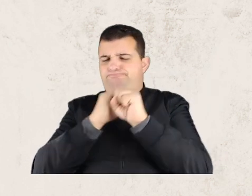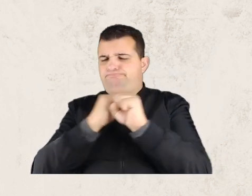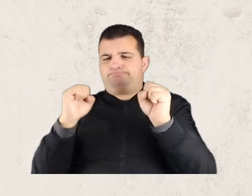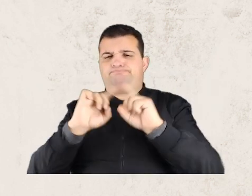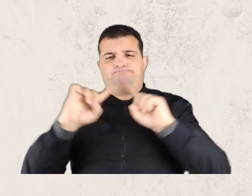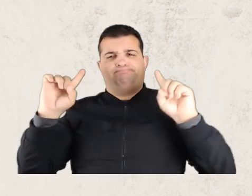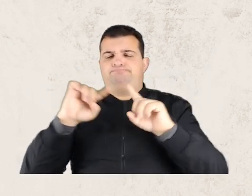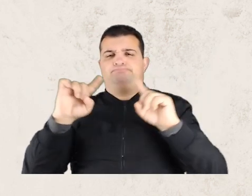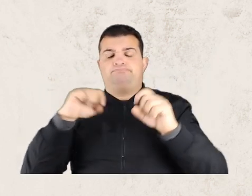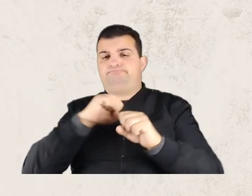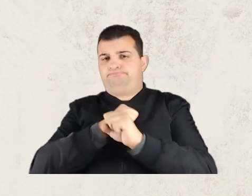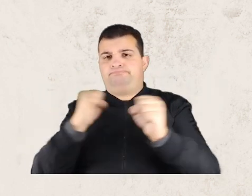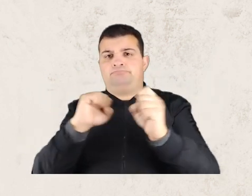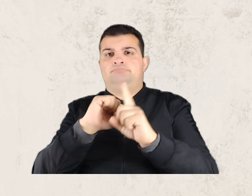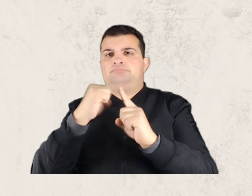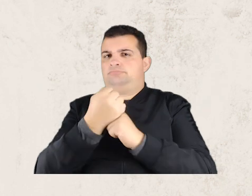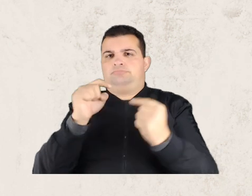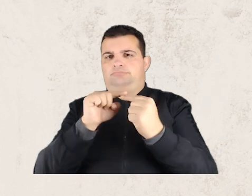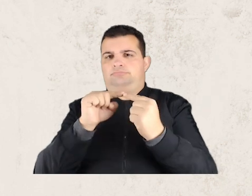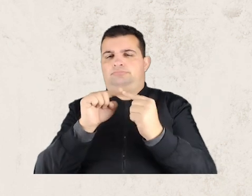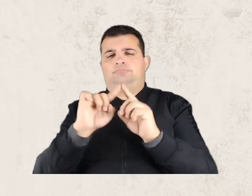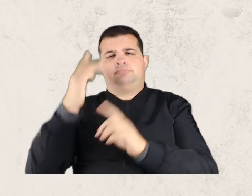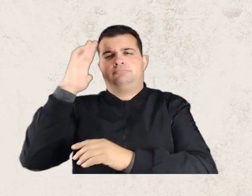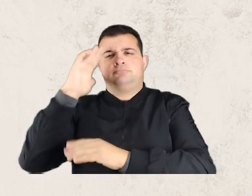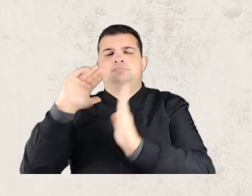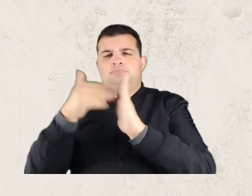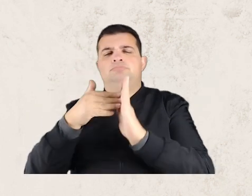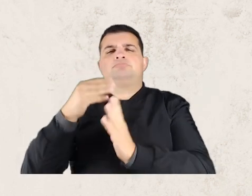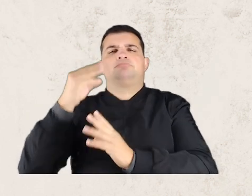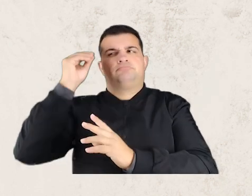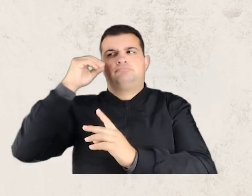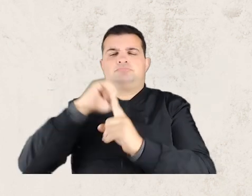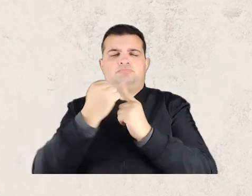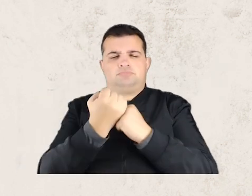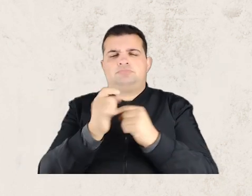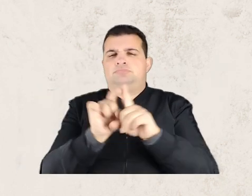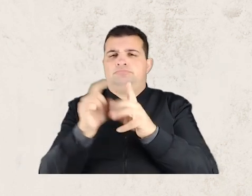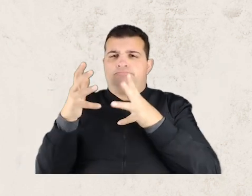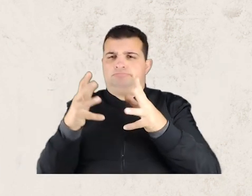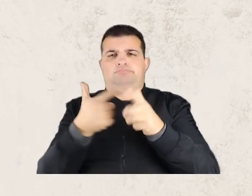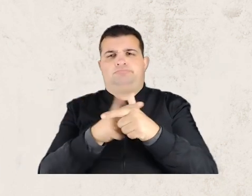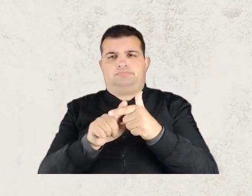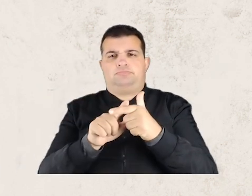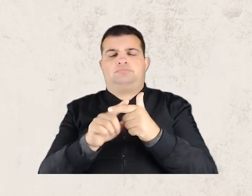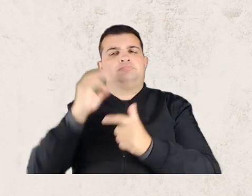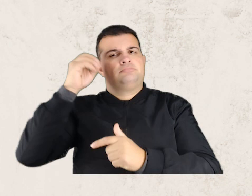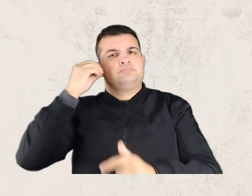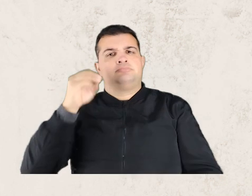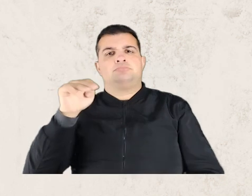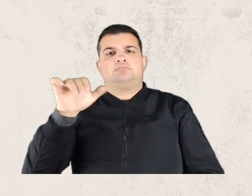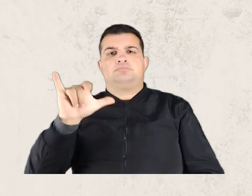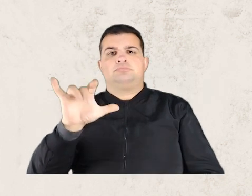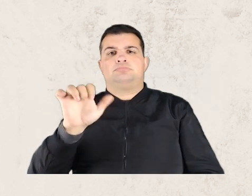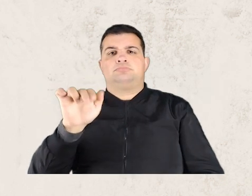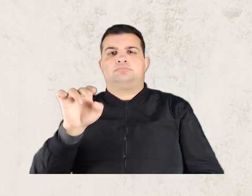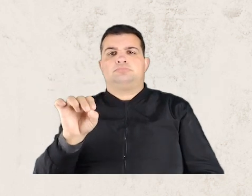psíquicos, mentais, sejam eles quais forem, têm uma relação direta com as condições materiais de existência. Então, não é possível uma